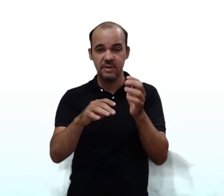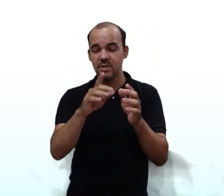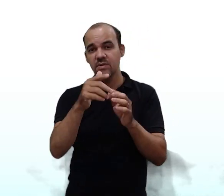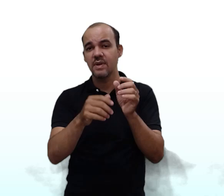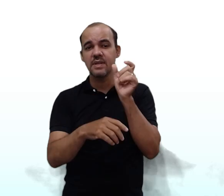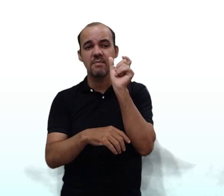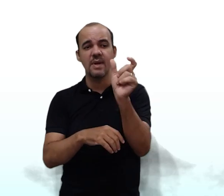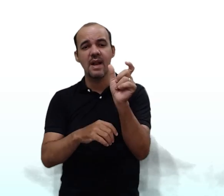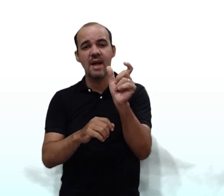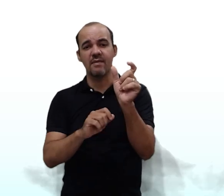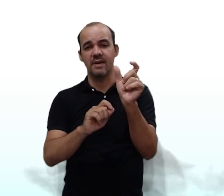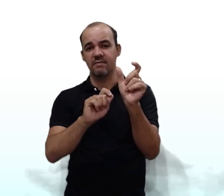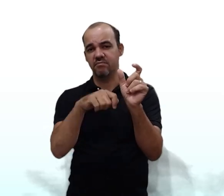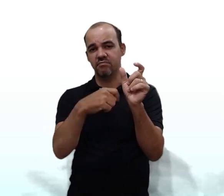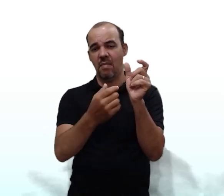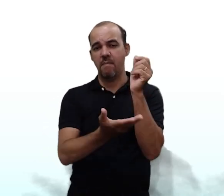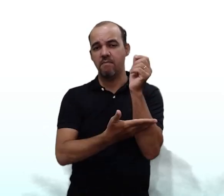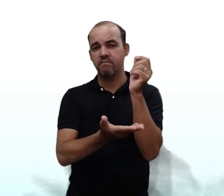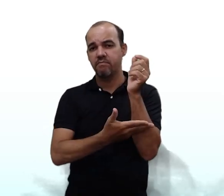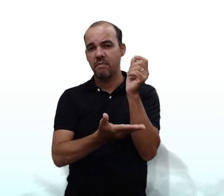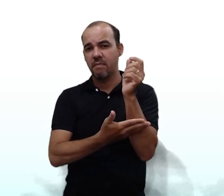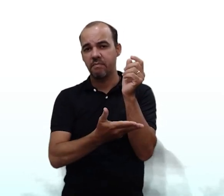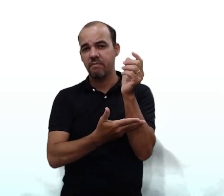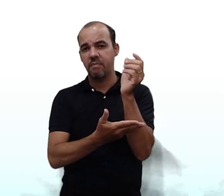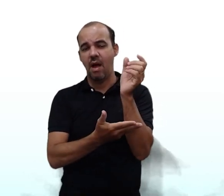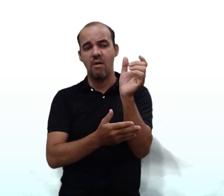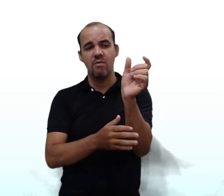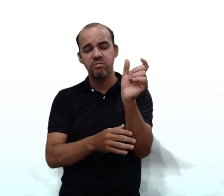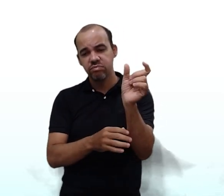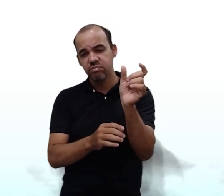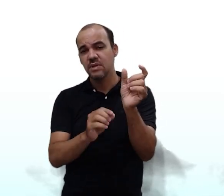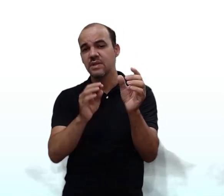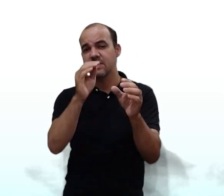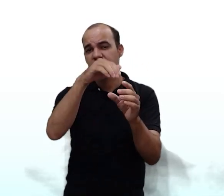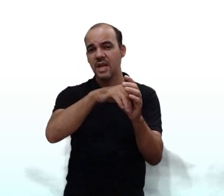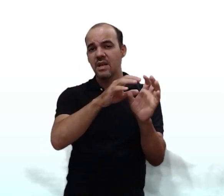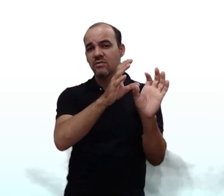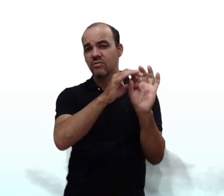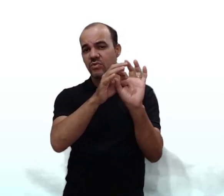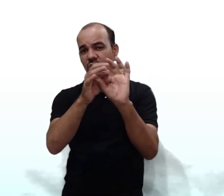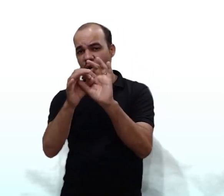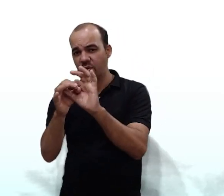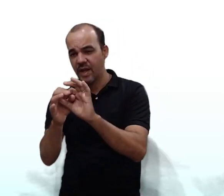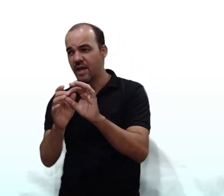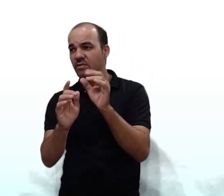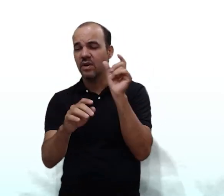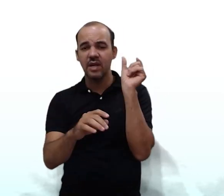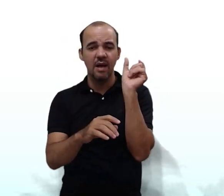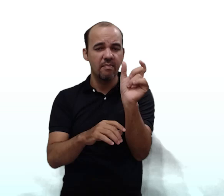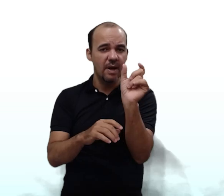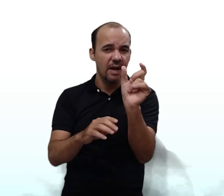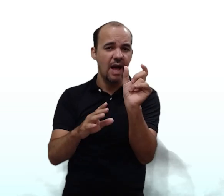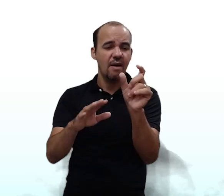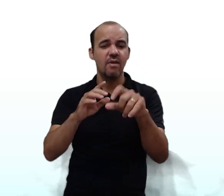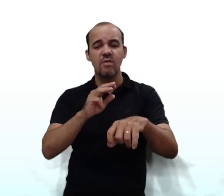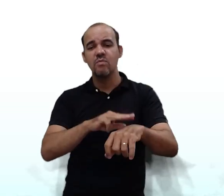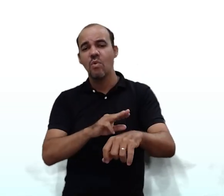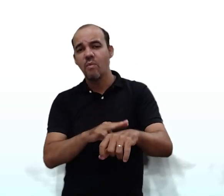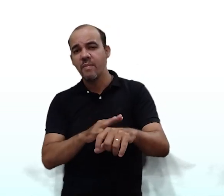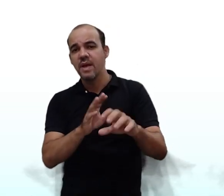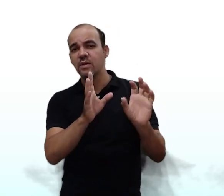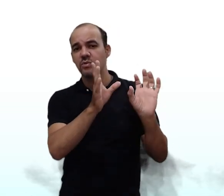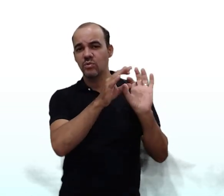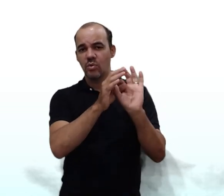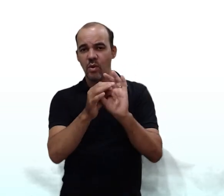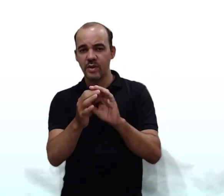madeira inserida dentro de um contexto e que aquele contexto, que aquela palavra naquele momento, naquela situação me passe